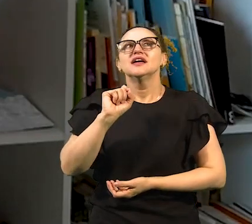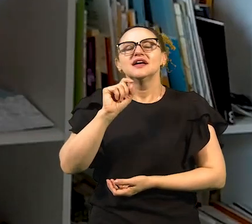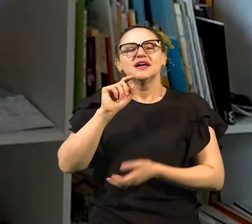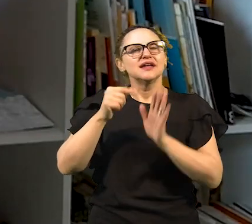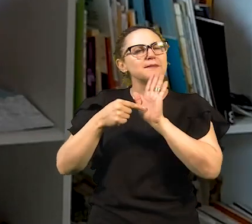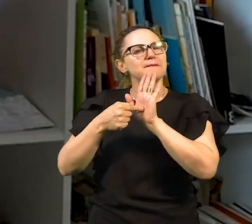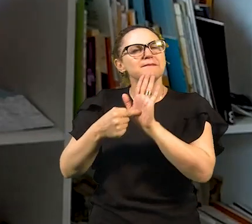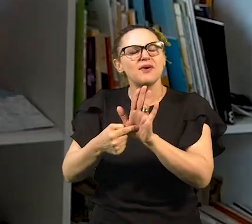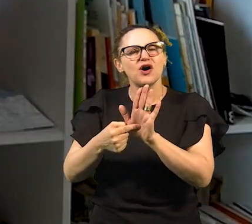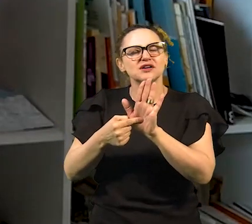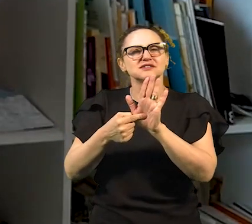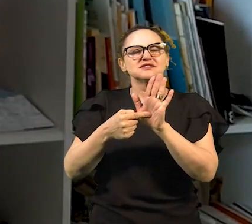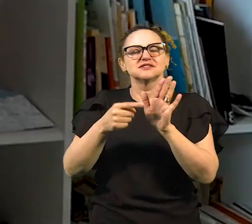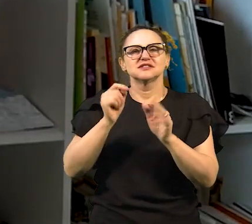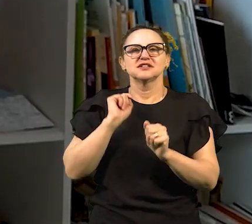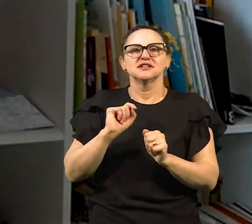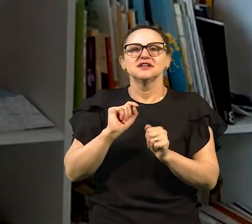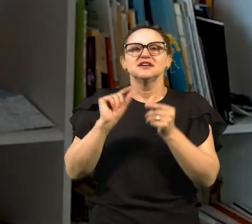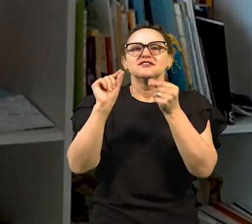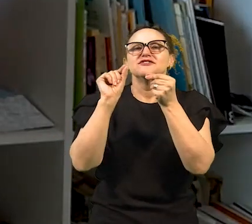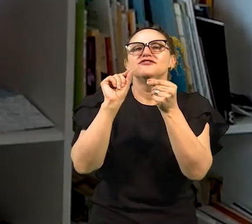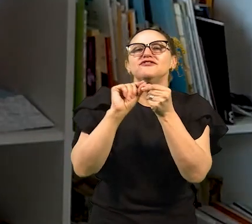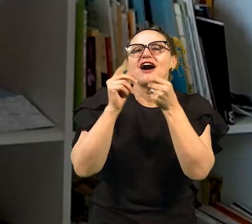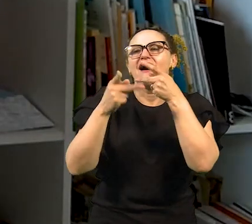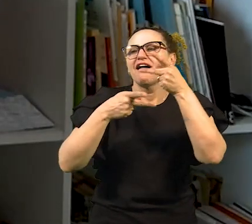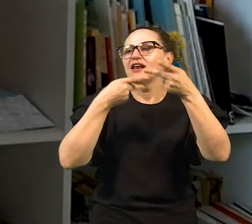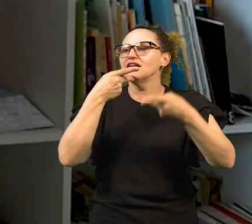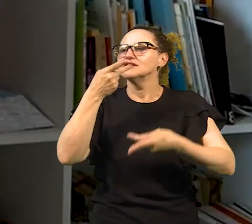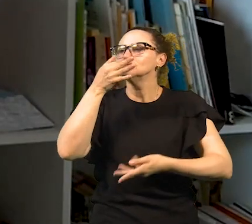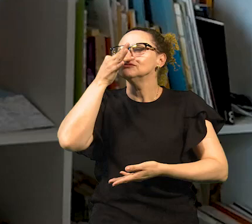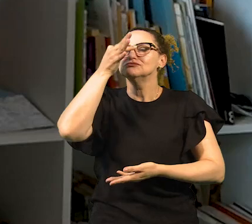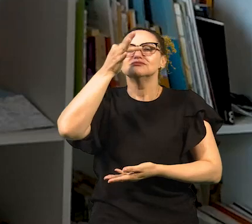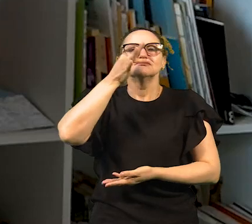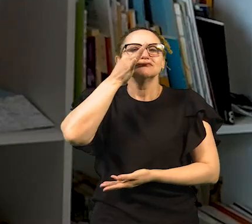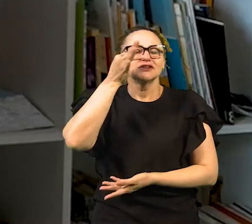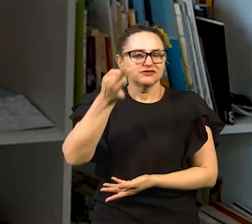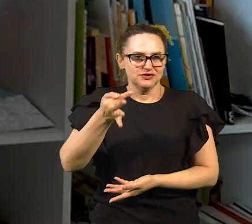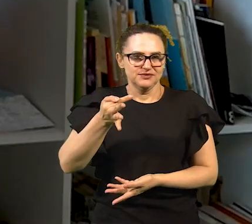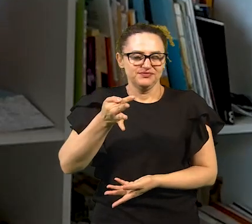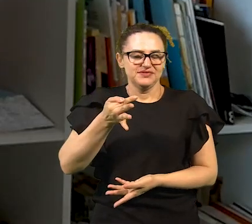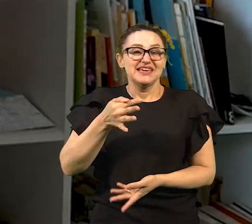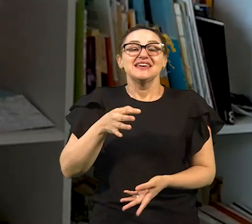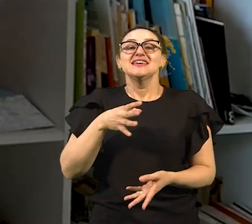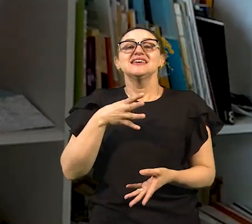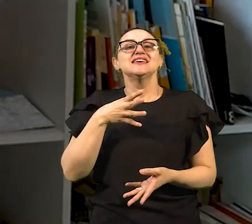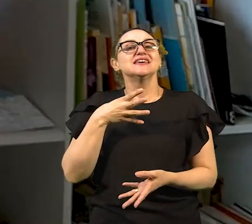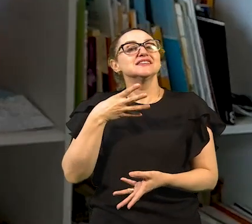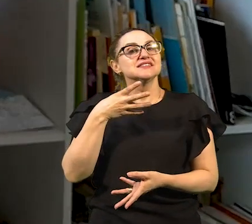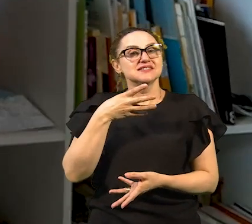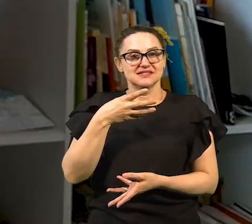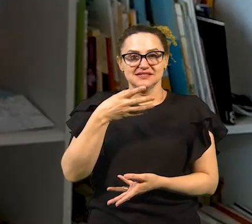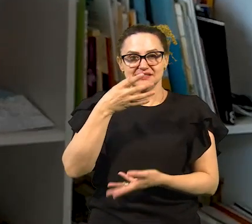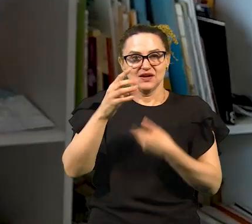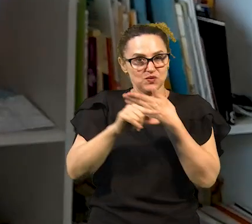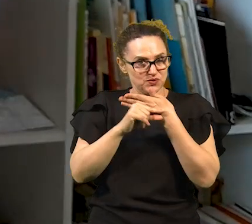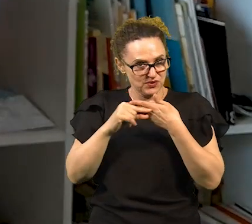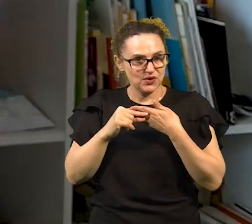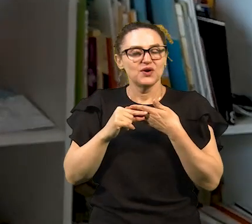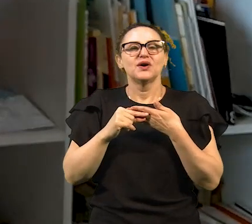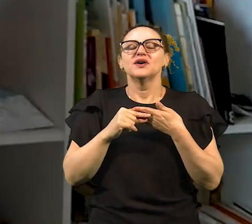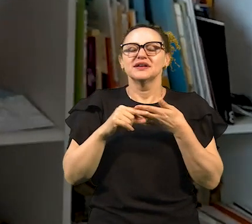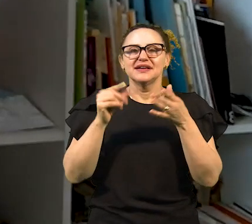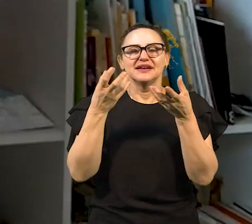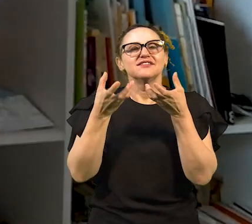ouro, o alto relevo, faz de uma flor. E é isso que o poeta busca fazer com a literatura, com a poesia